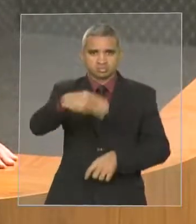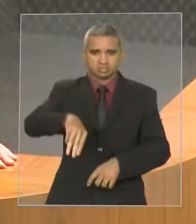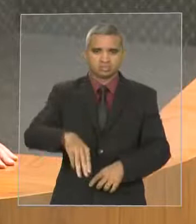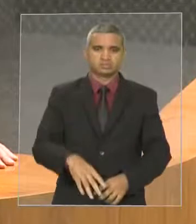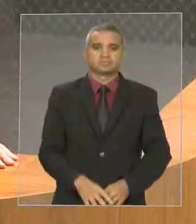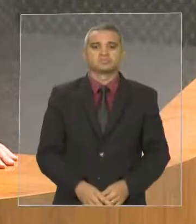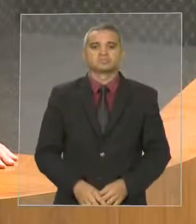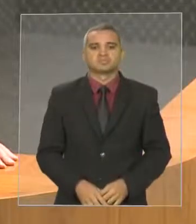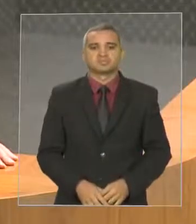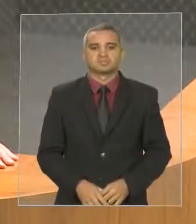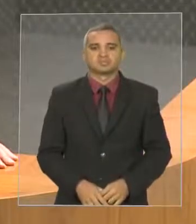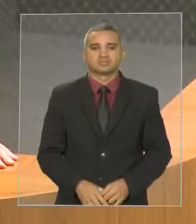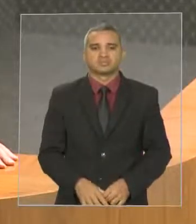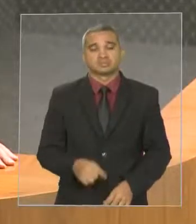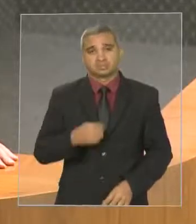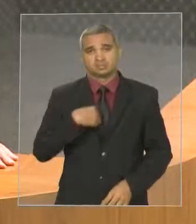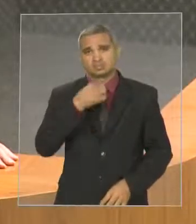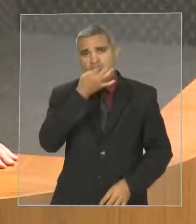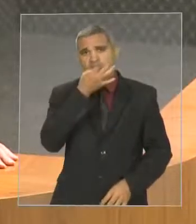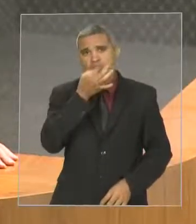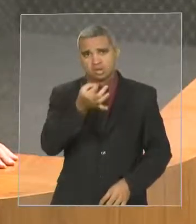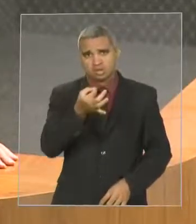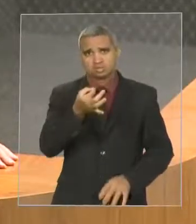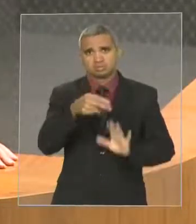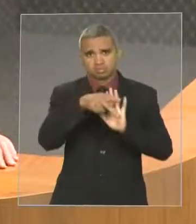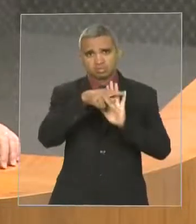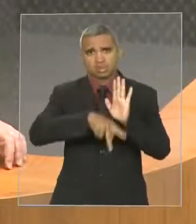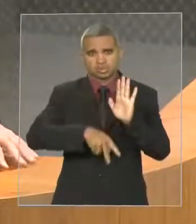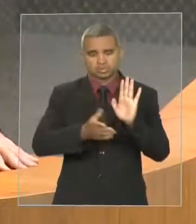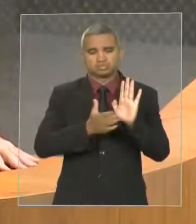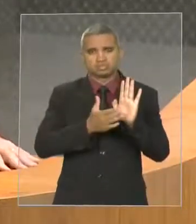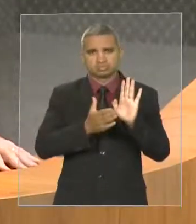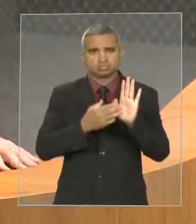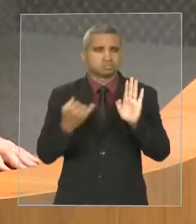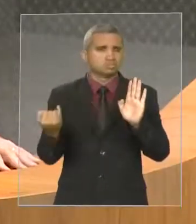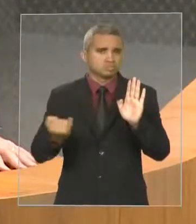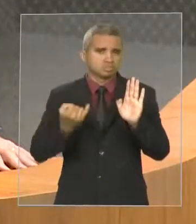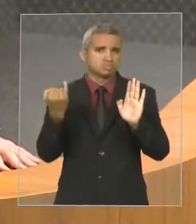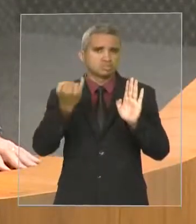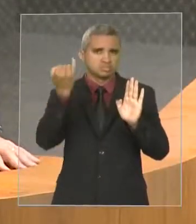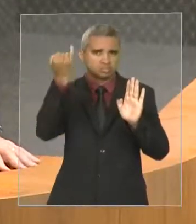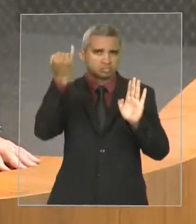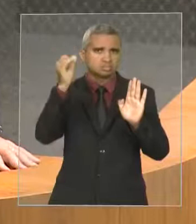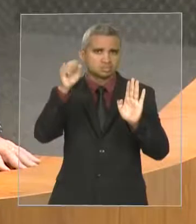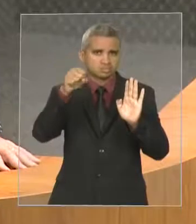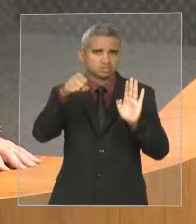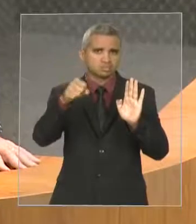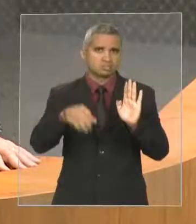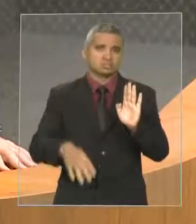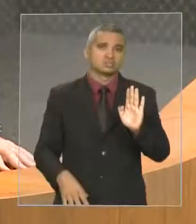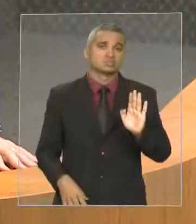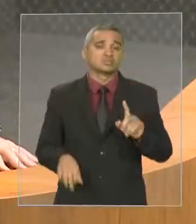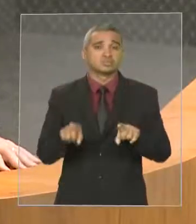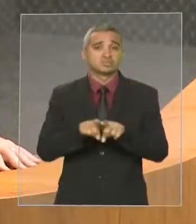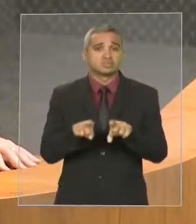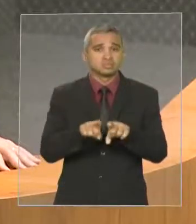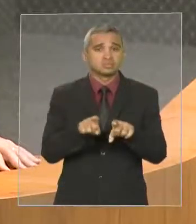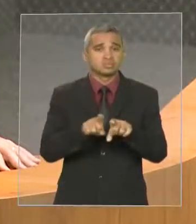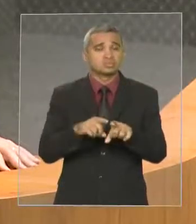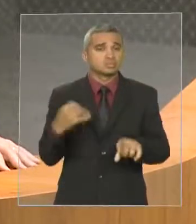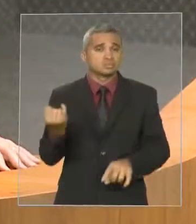Acho que esse é um projeto relevante. E é importante que esta Casa